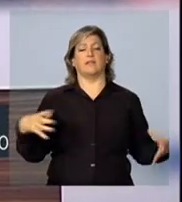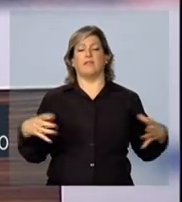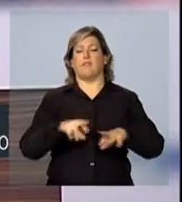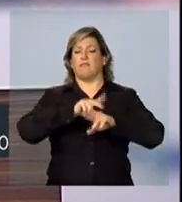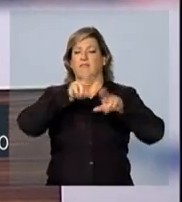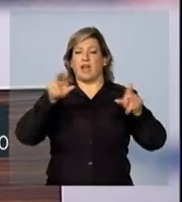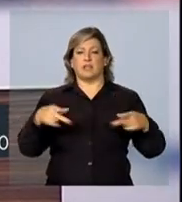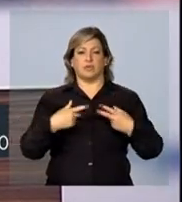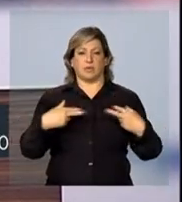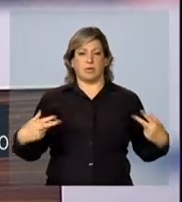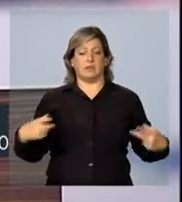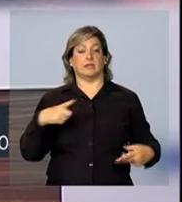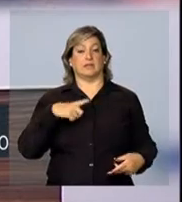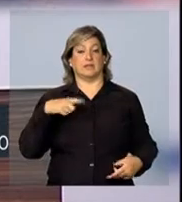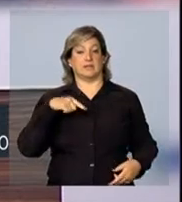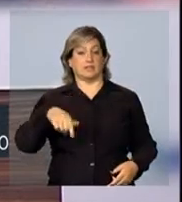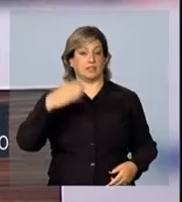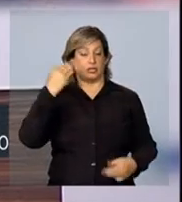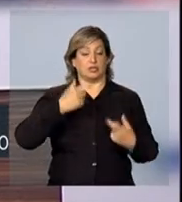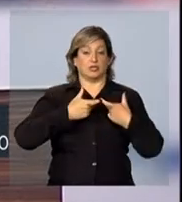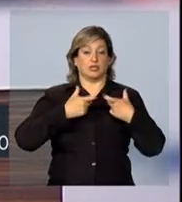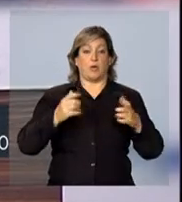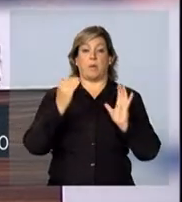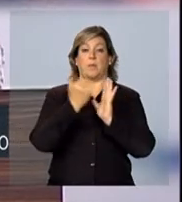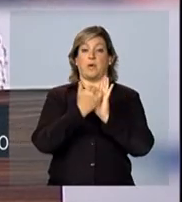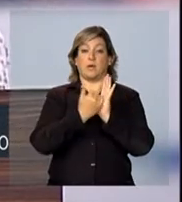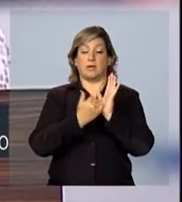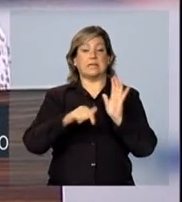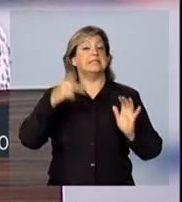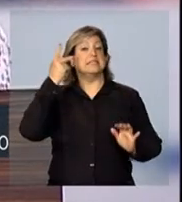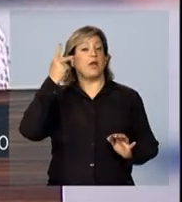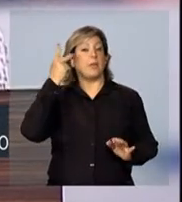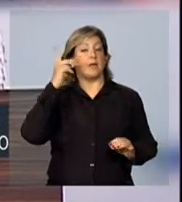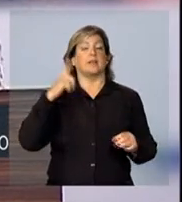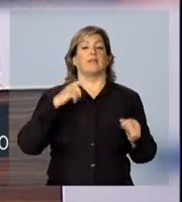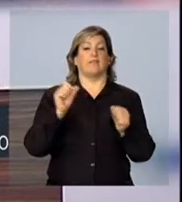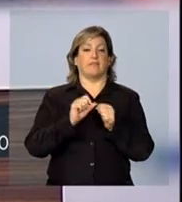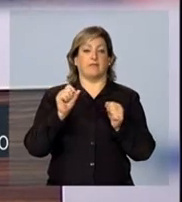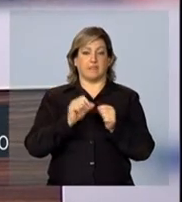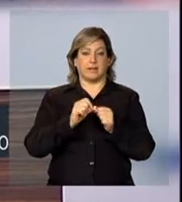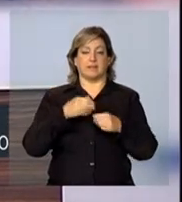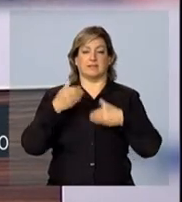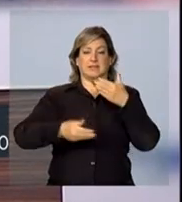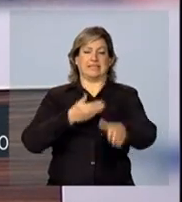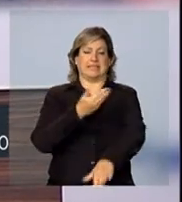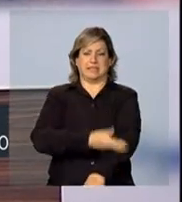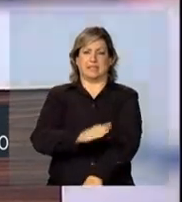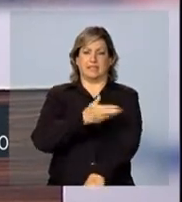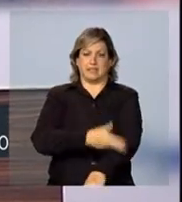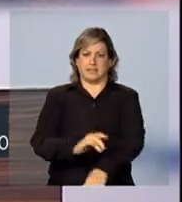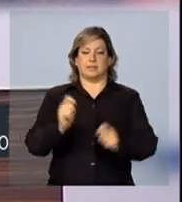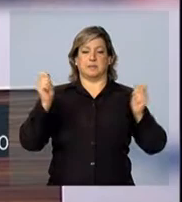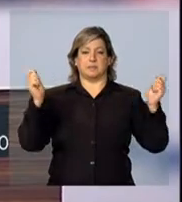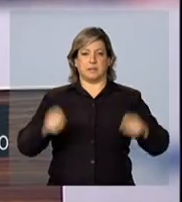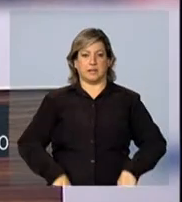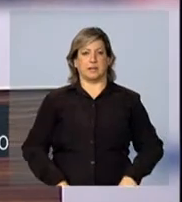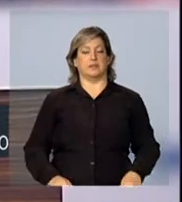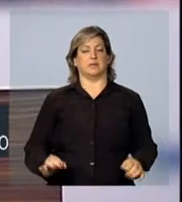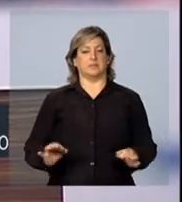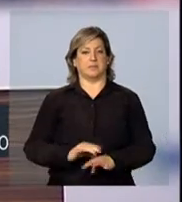na esteira do sucesso dos programas que São Paulo vem desenvolvendo treinando capacitando e